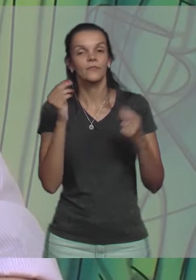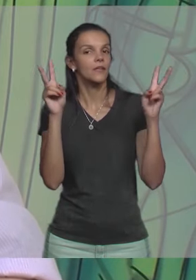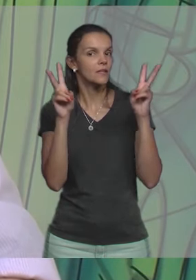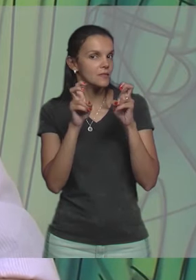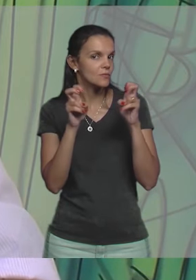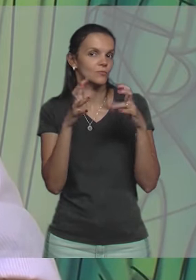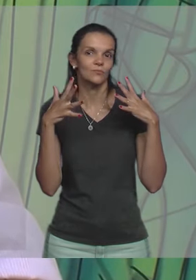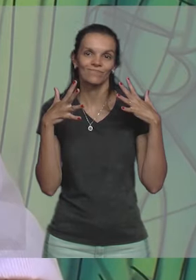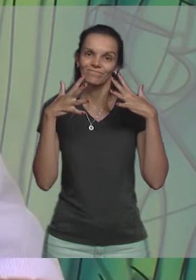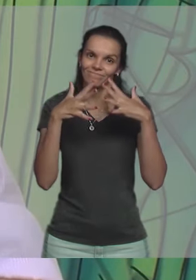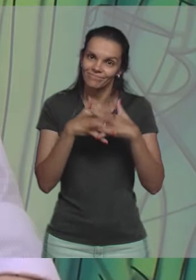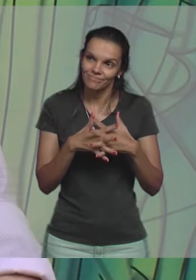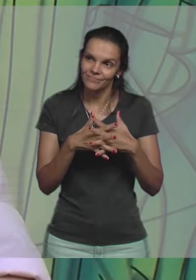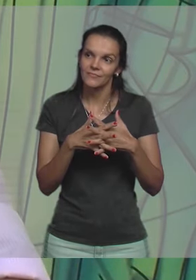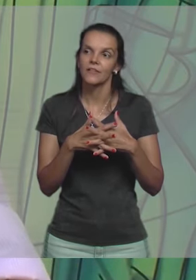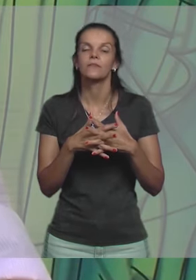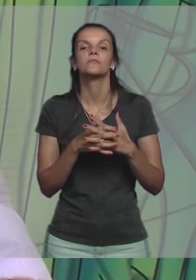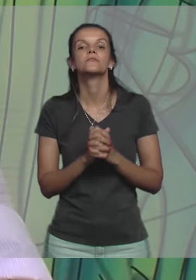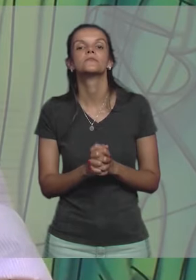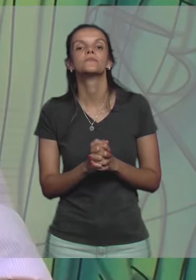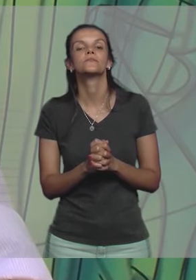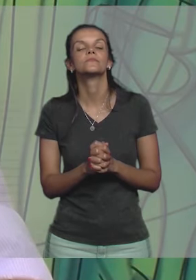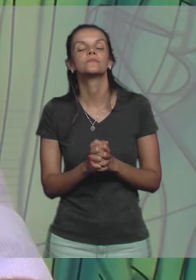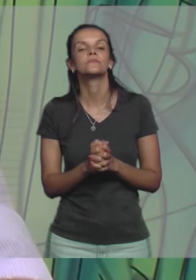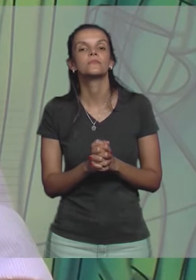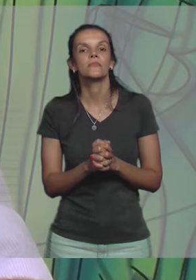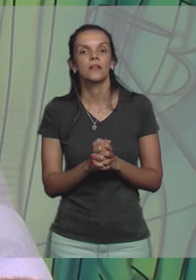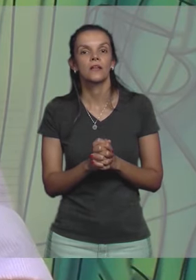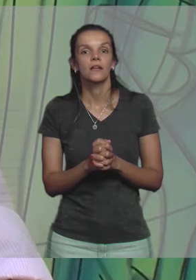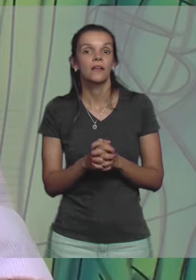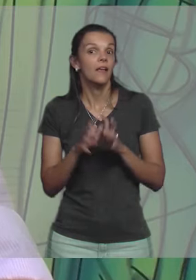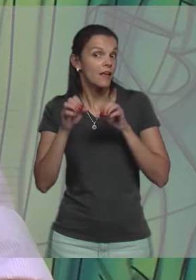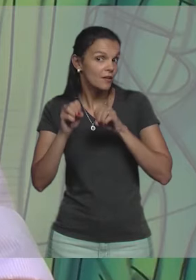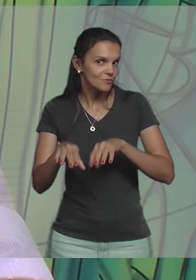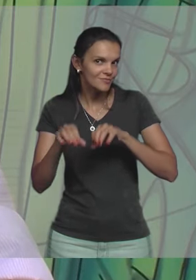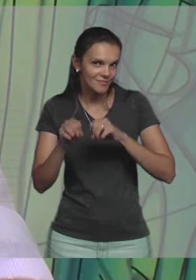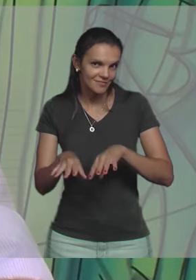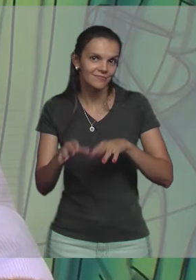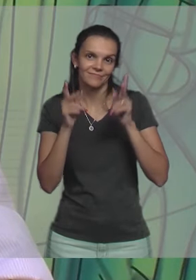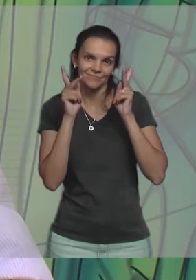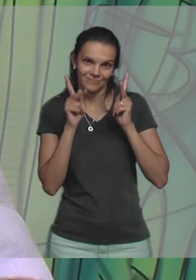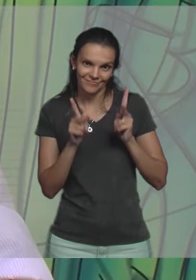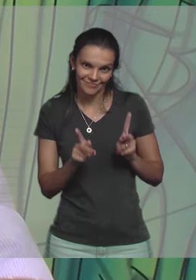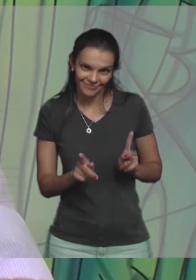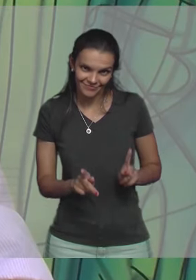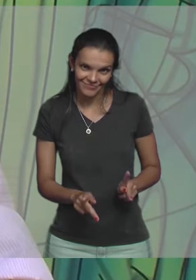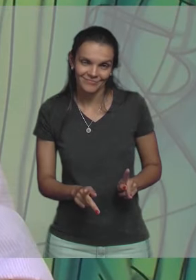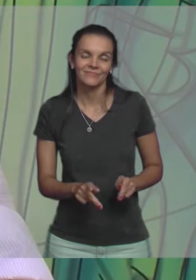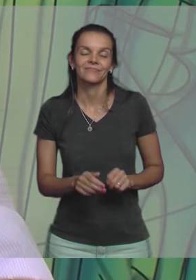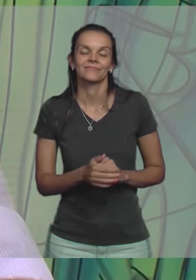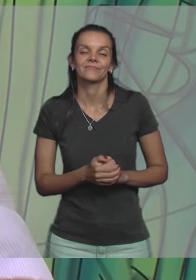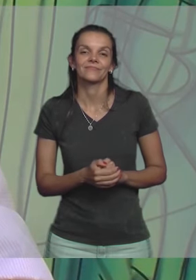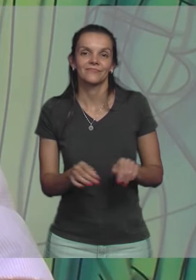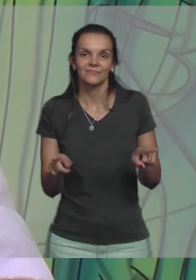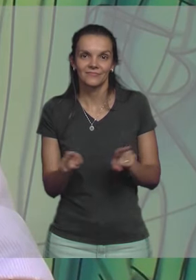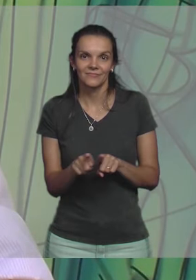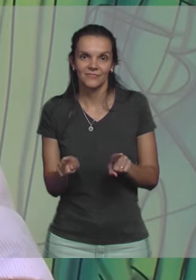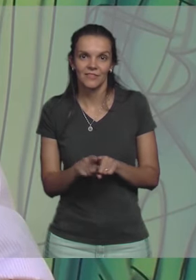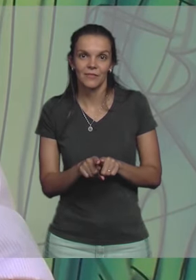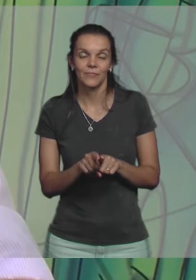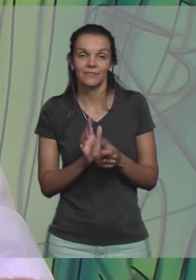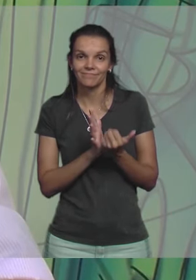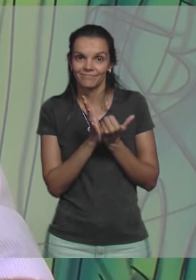também complexa e eu diria assim que em parte passa pela educação das pessoas e muito também em função